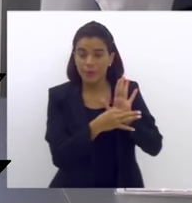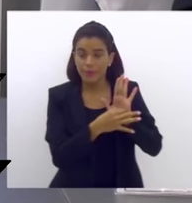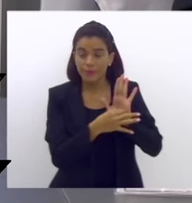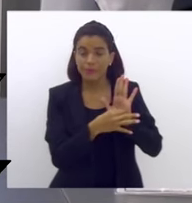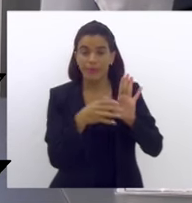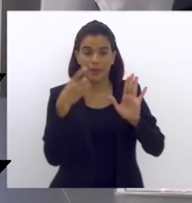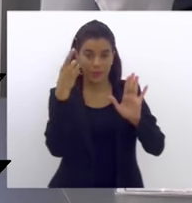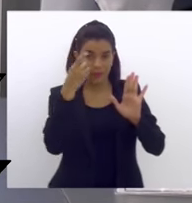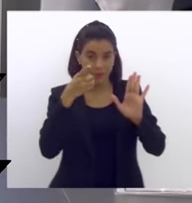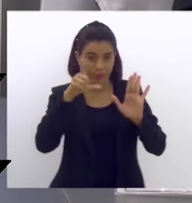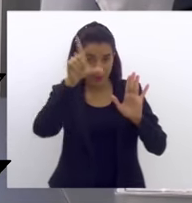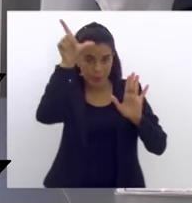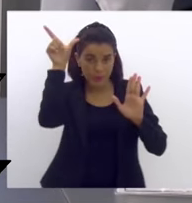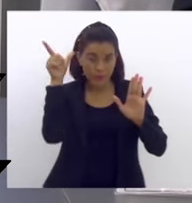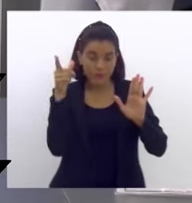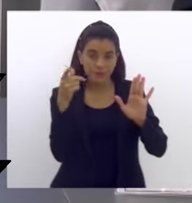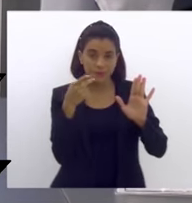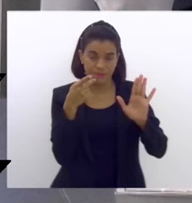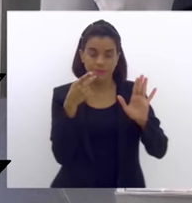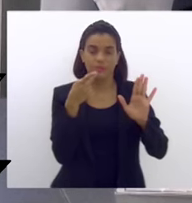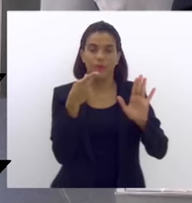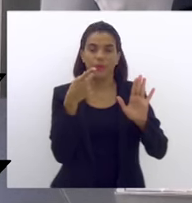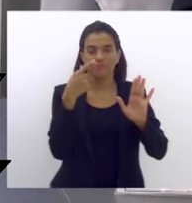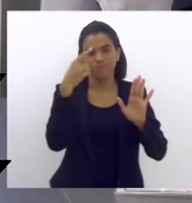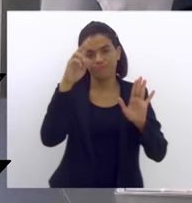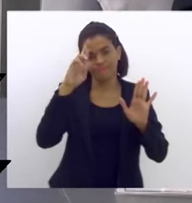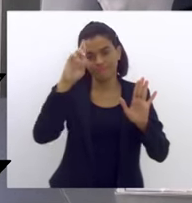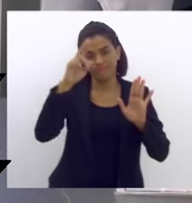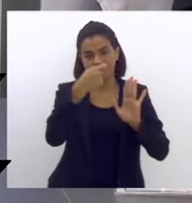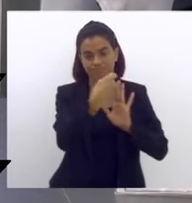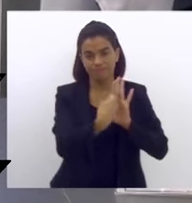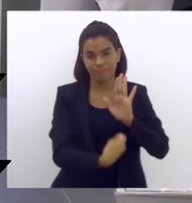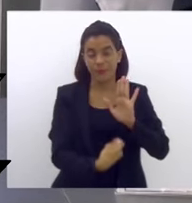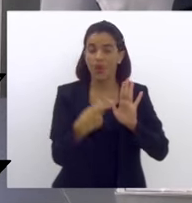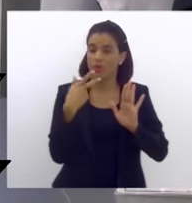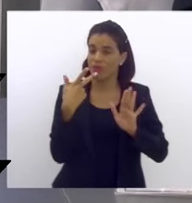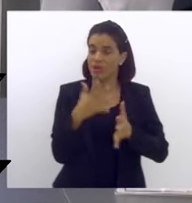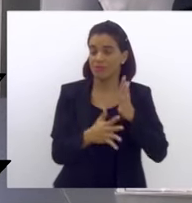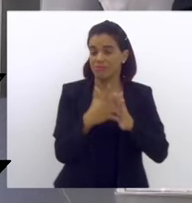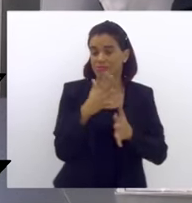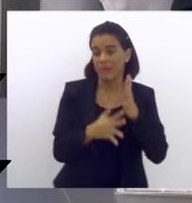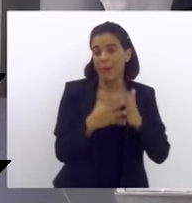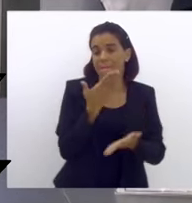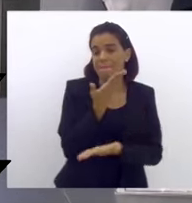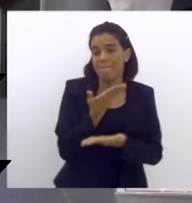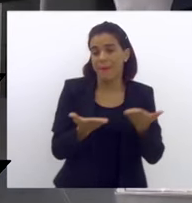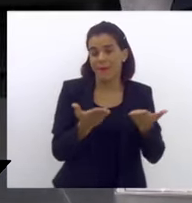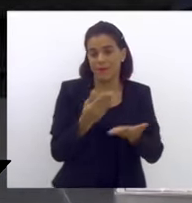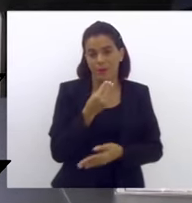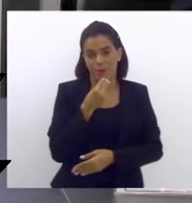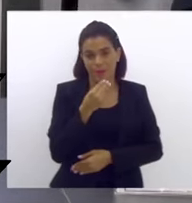Deputado luí Paulo autor da matéria eu tô dando em razão da predicaba de oportunidade